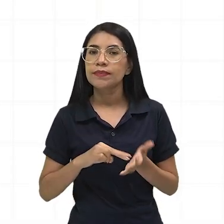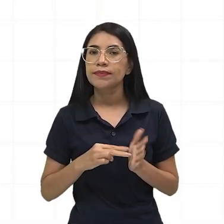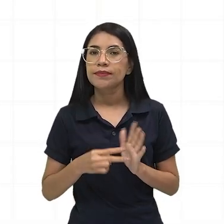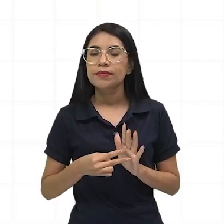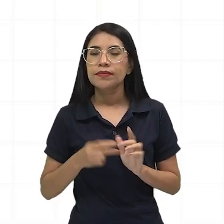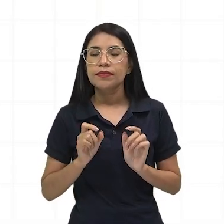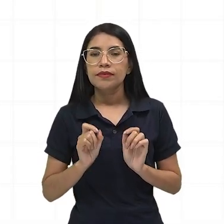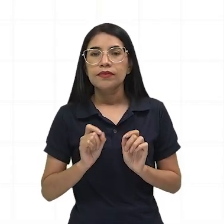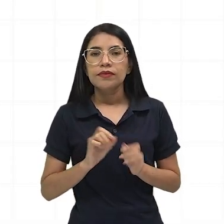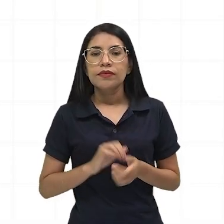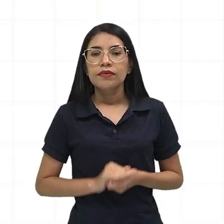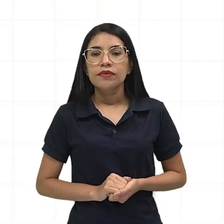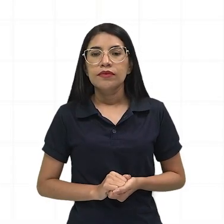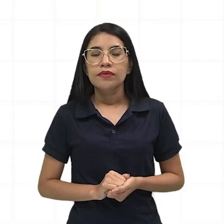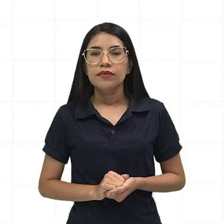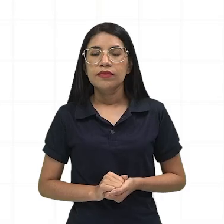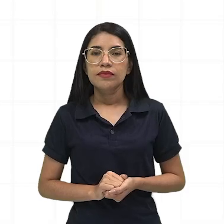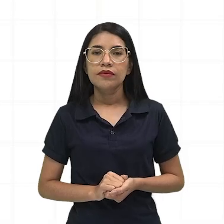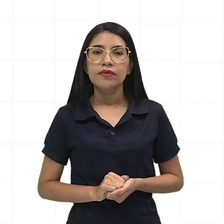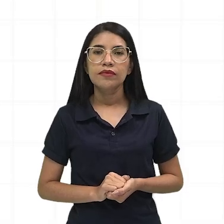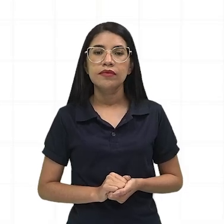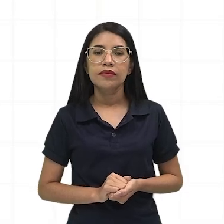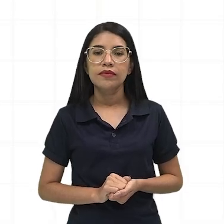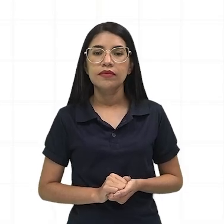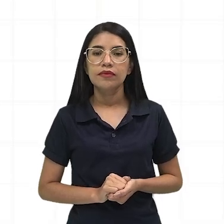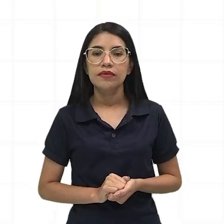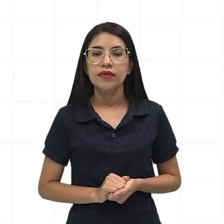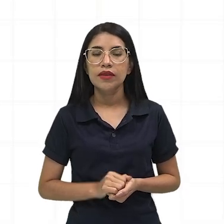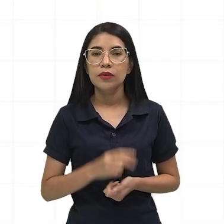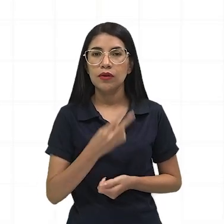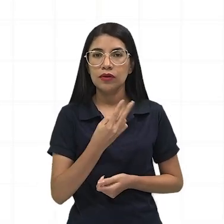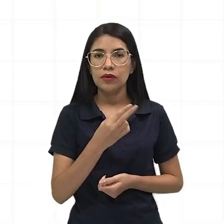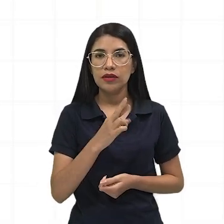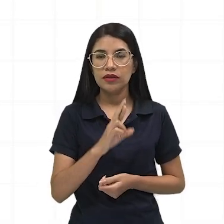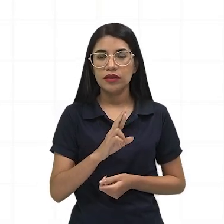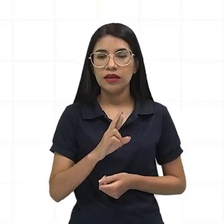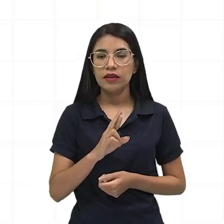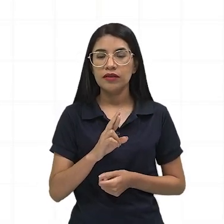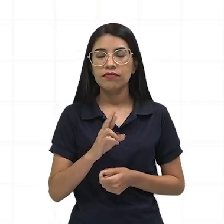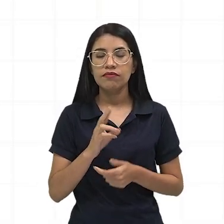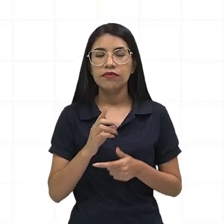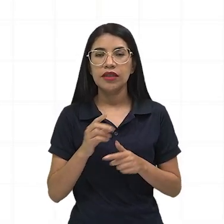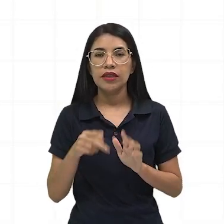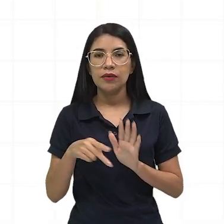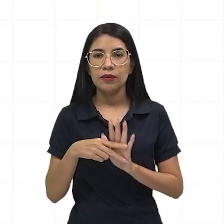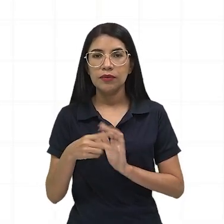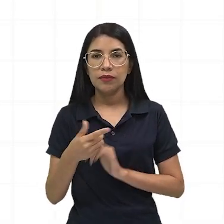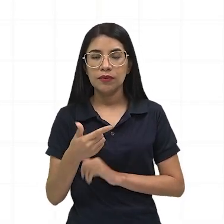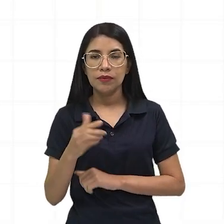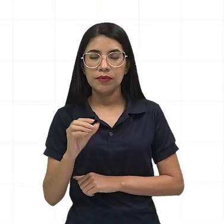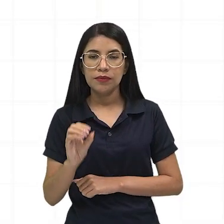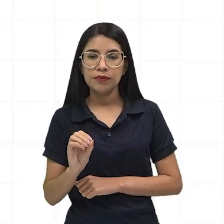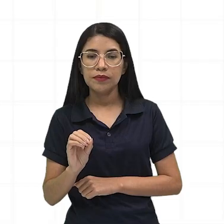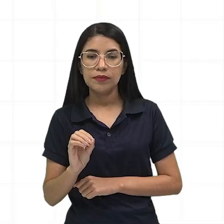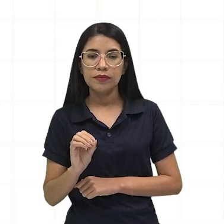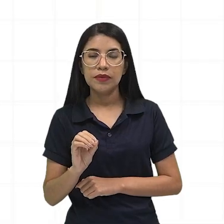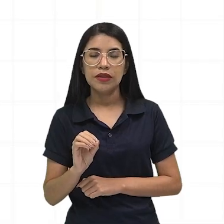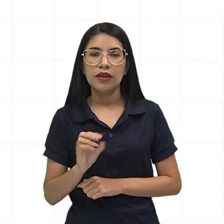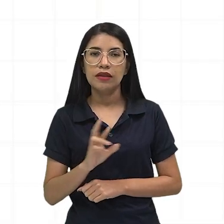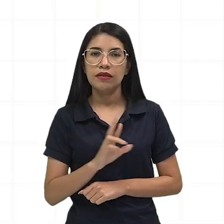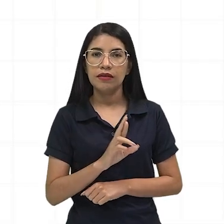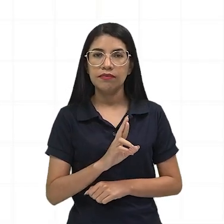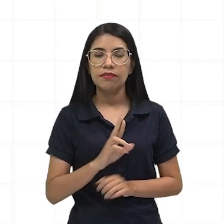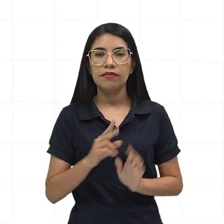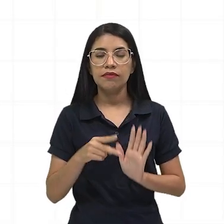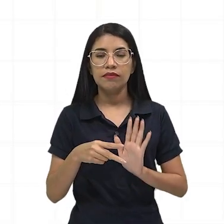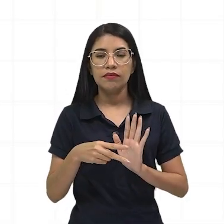ele é 2 vezes o raio, você resolvendo esta pequena equação, rapidinho você descobre, olha,